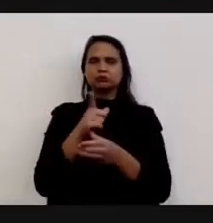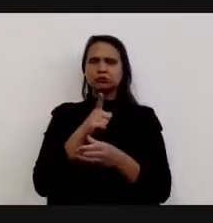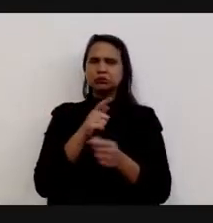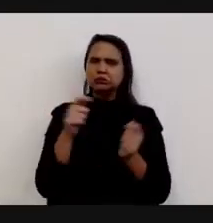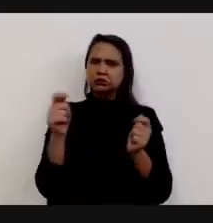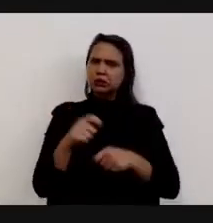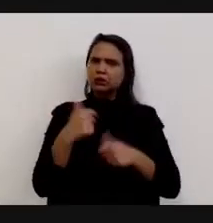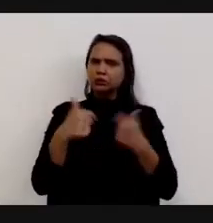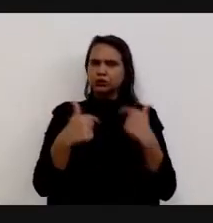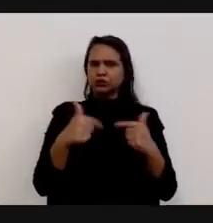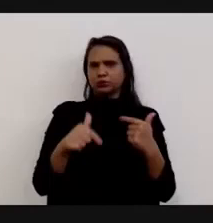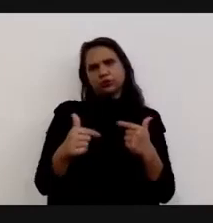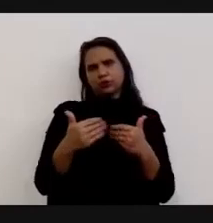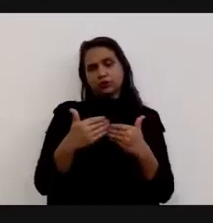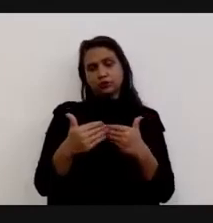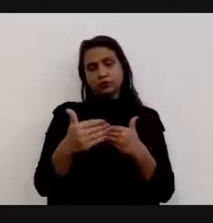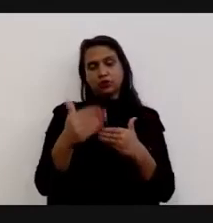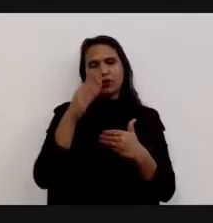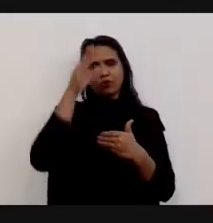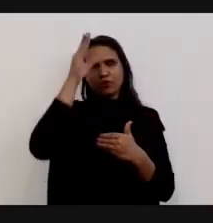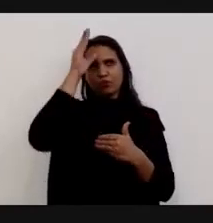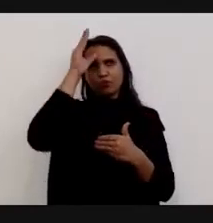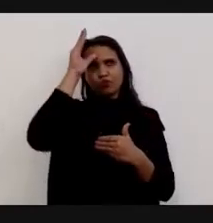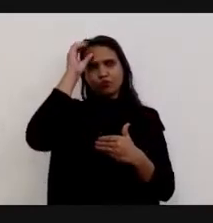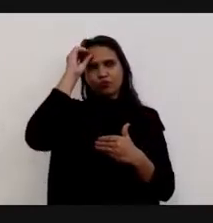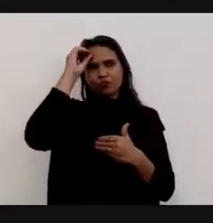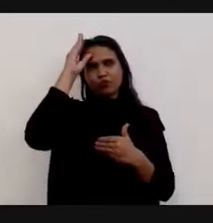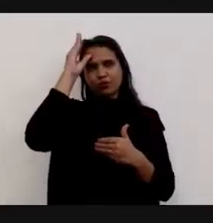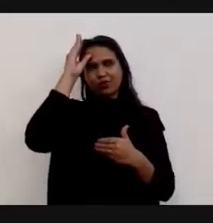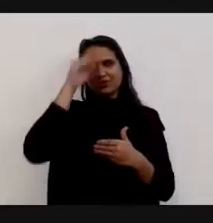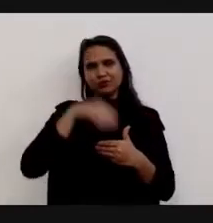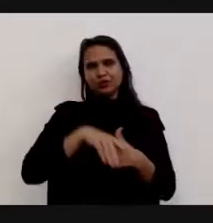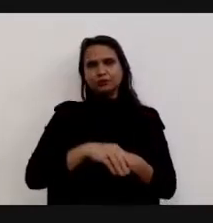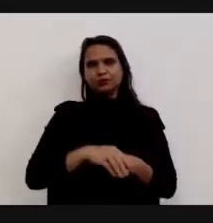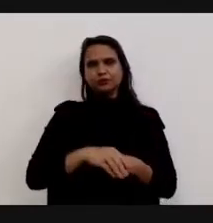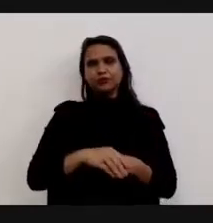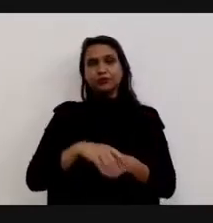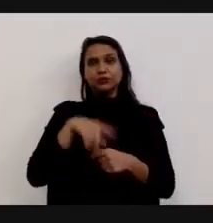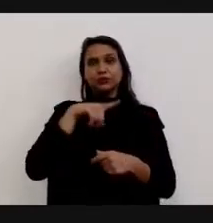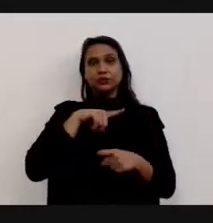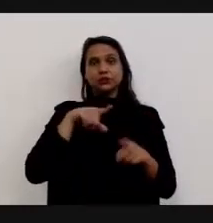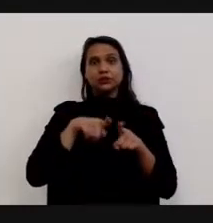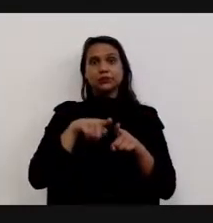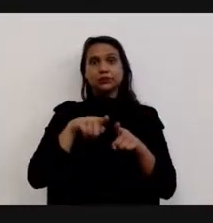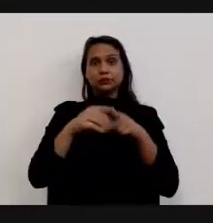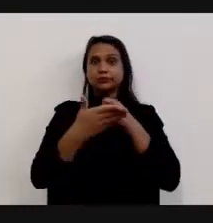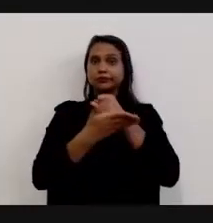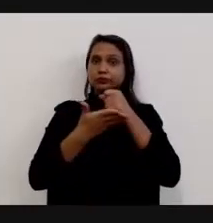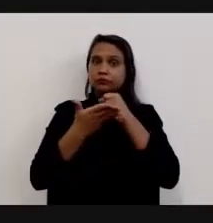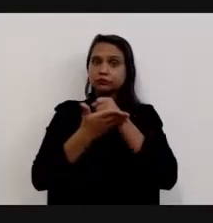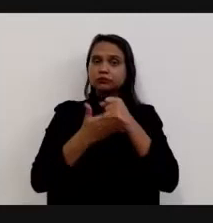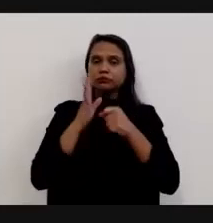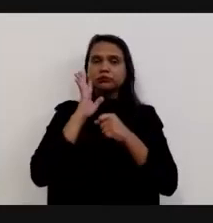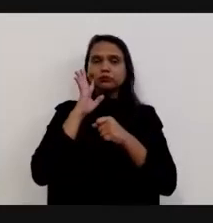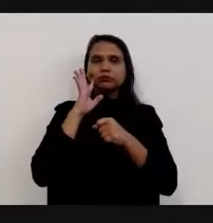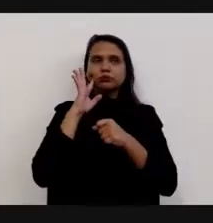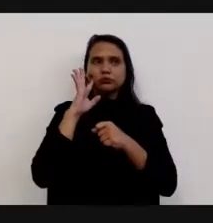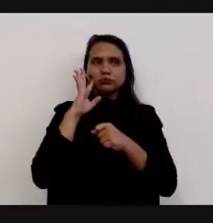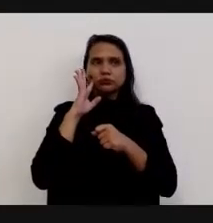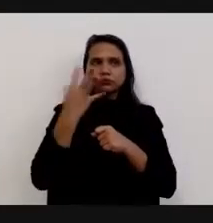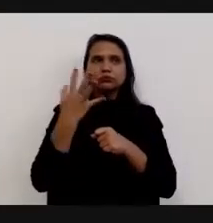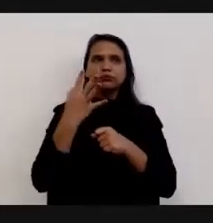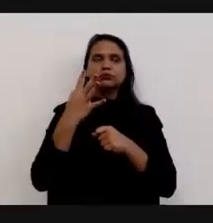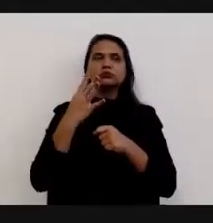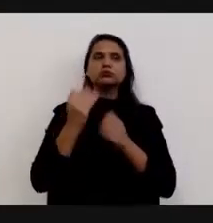intervenções a partir daquele conhecimento. E você também tem a fundamentação para tomadas de decisão de alto